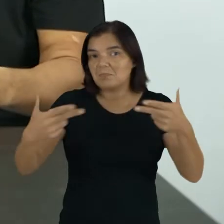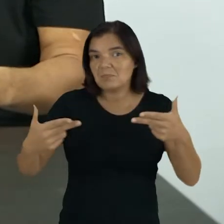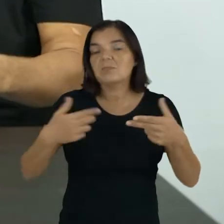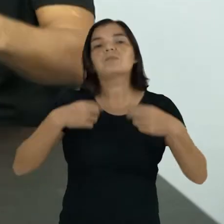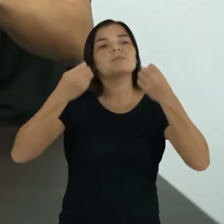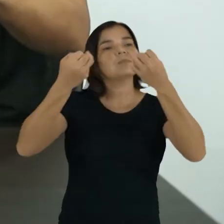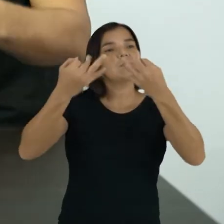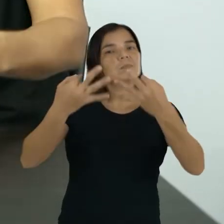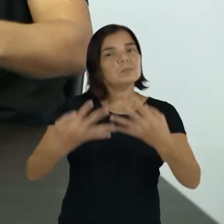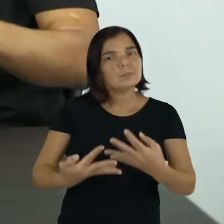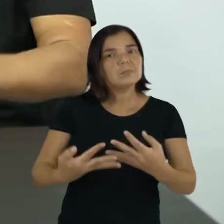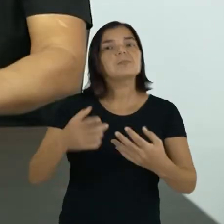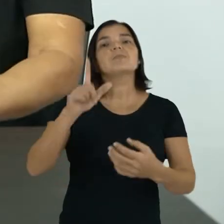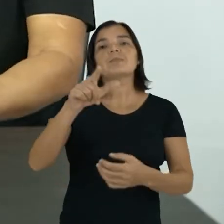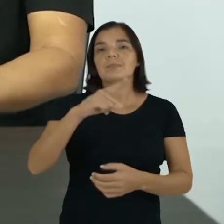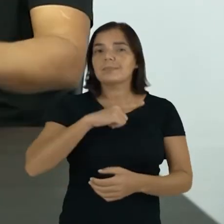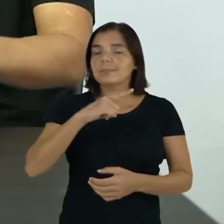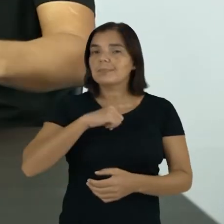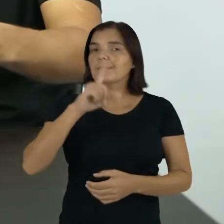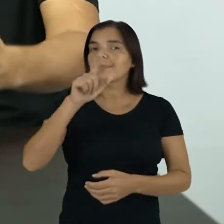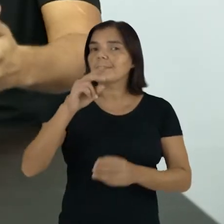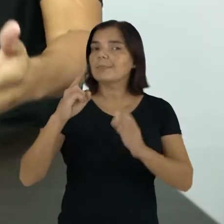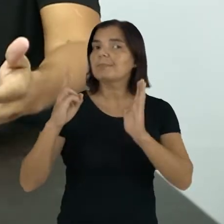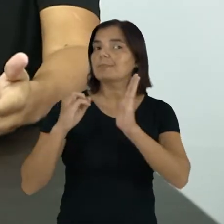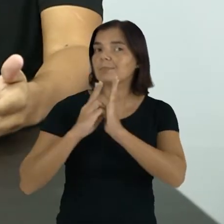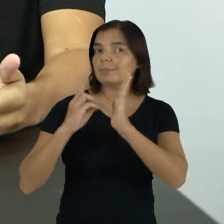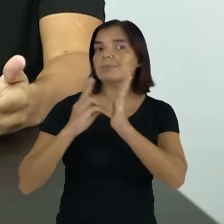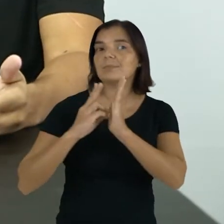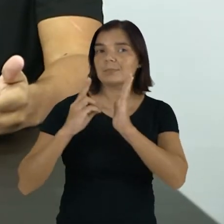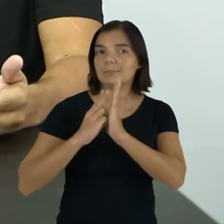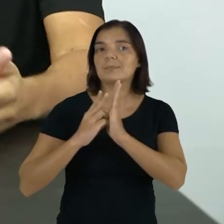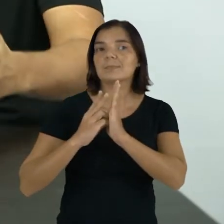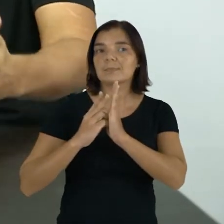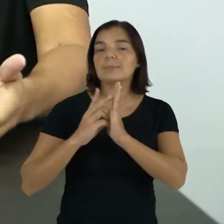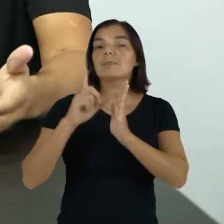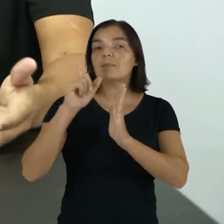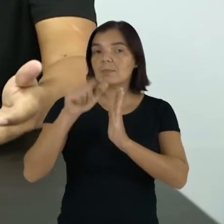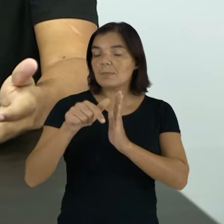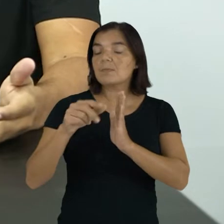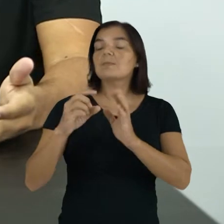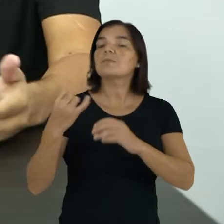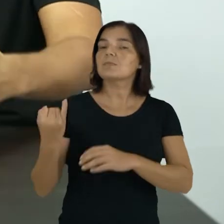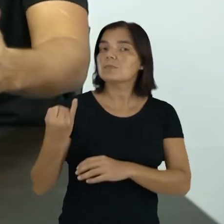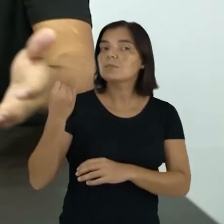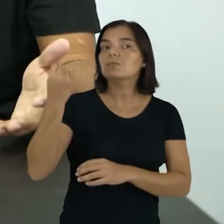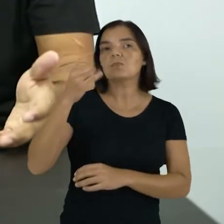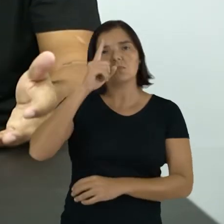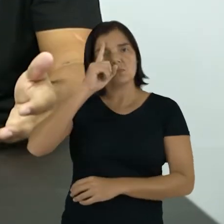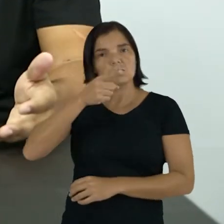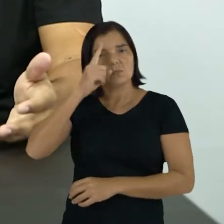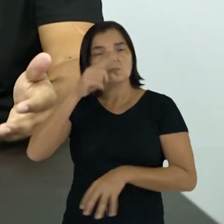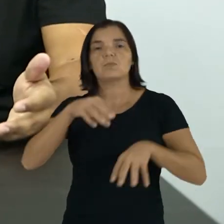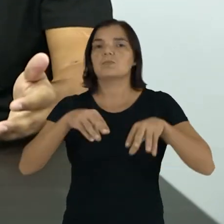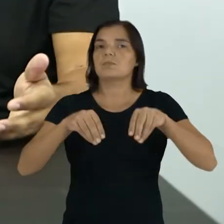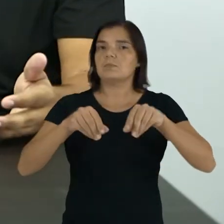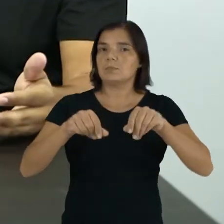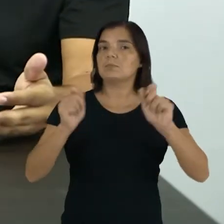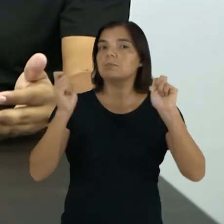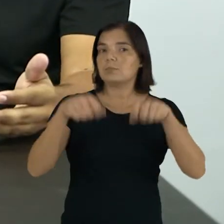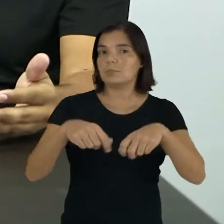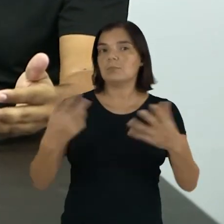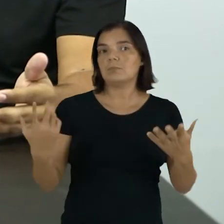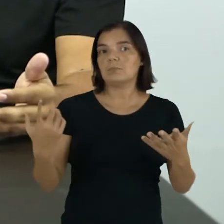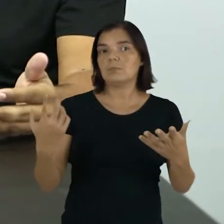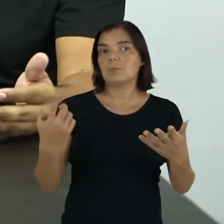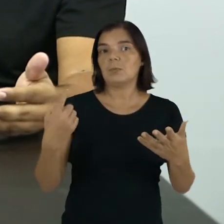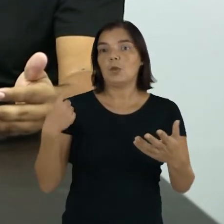nós falamos aqui, quem ocupava o território eram os povos indígenas. Eram eles os donos dessa terra. Podemos dizer que nós